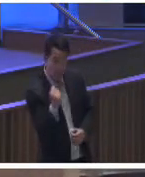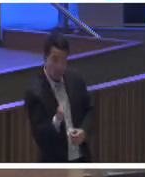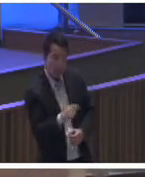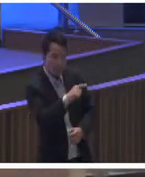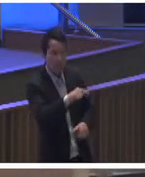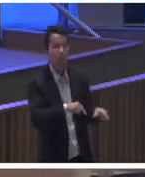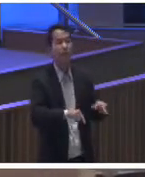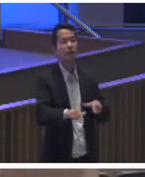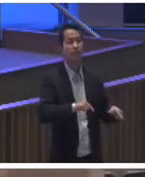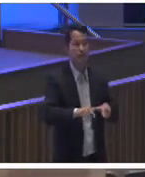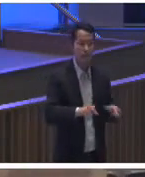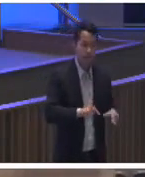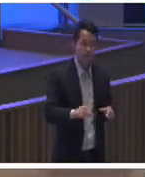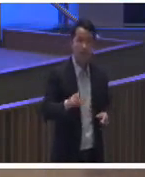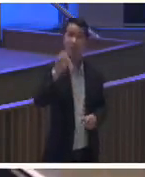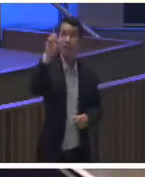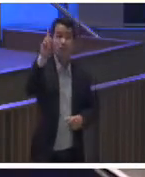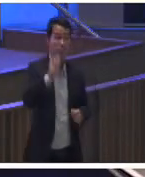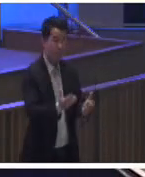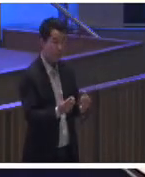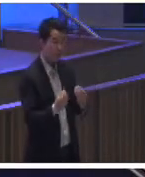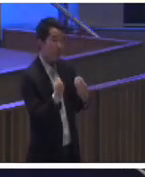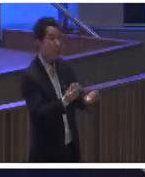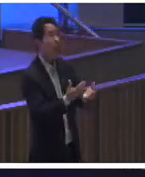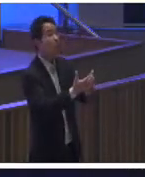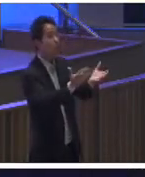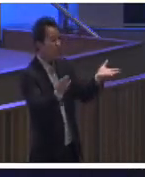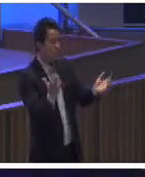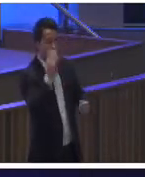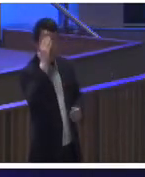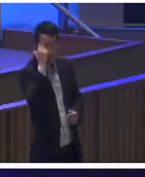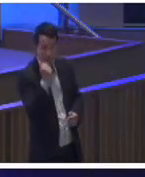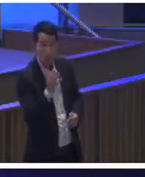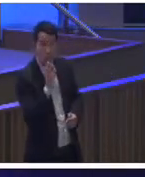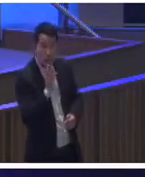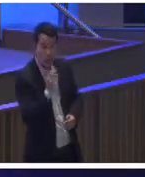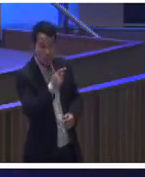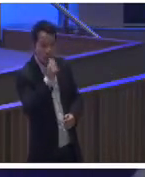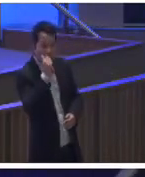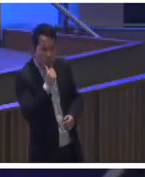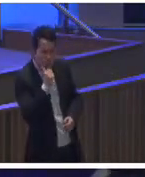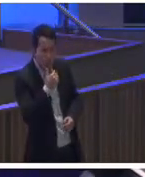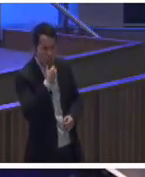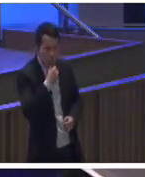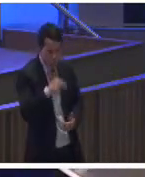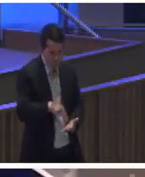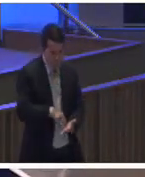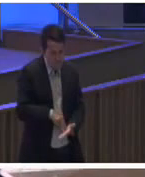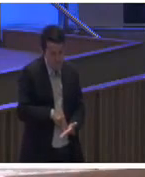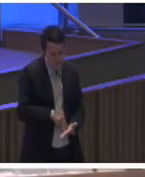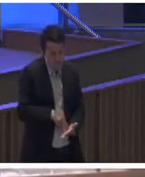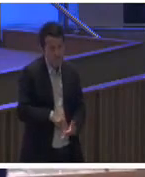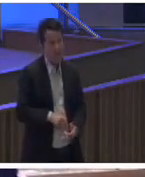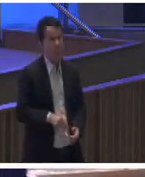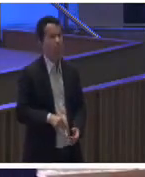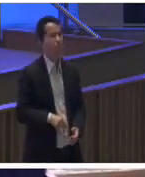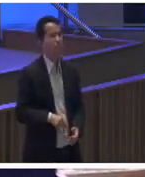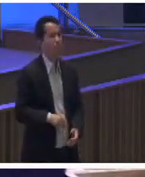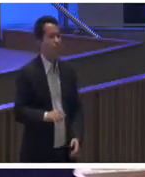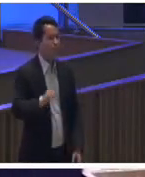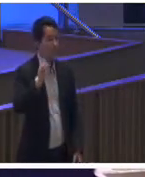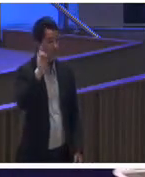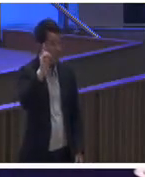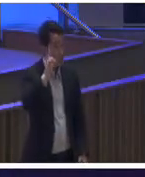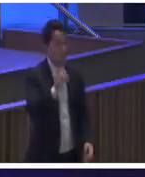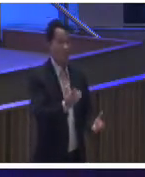trabalhar. Deus quer te dar discernimento para você ser mulher, ser homem, em qualquer lugar dessa terra.